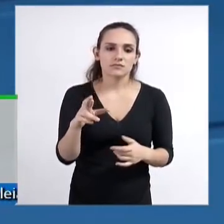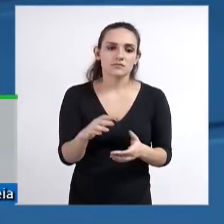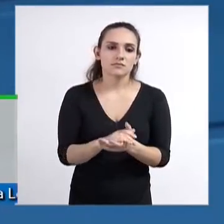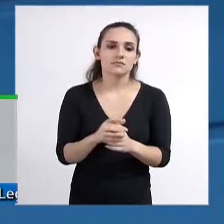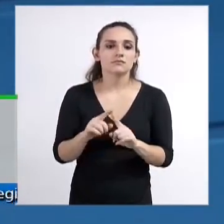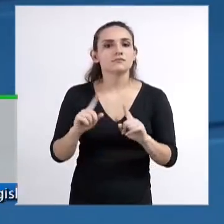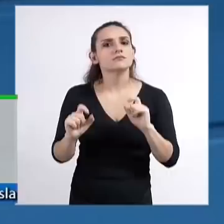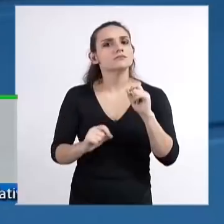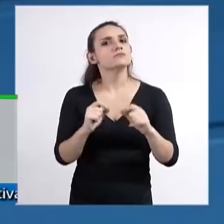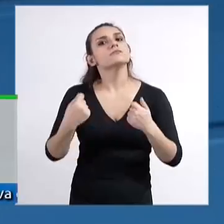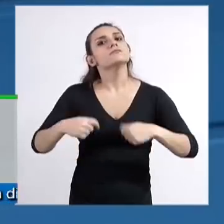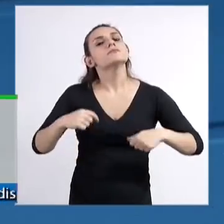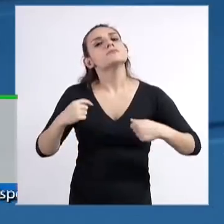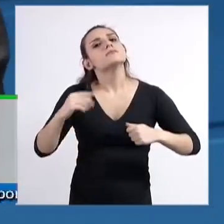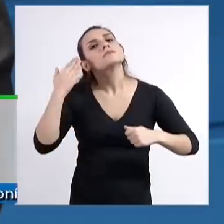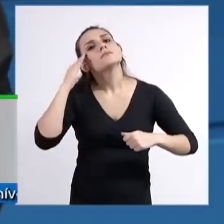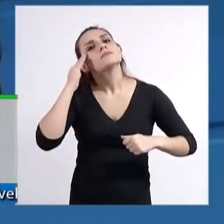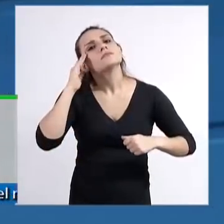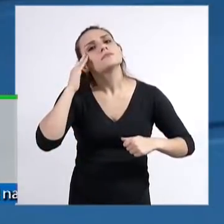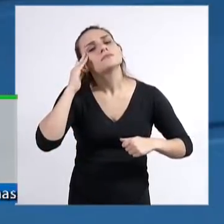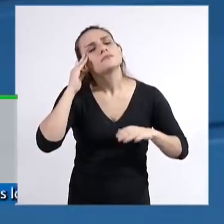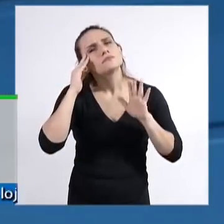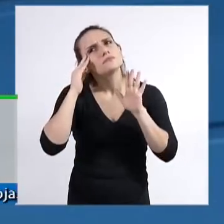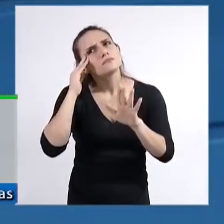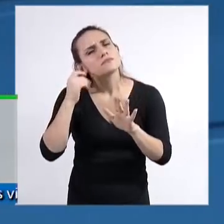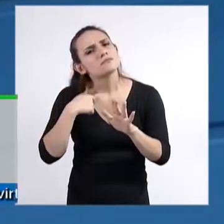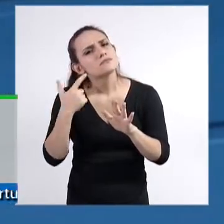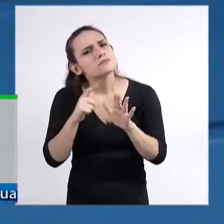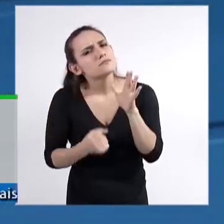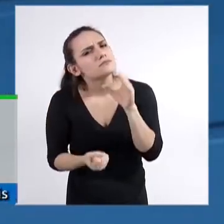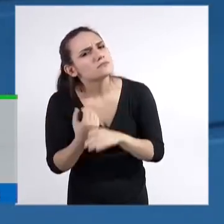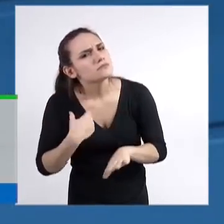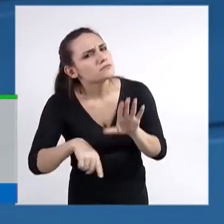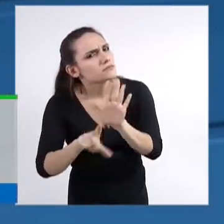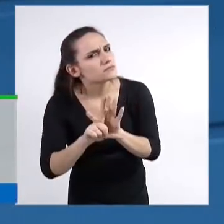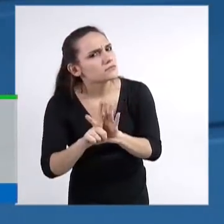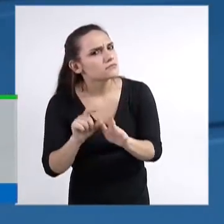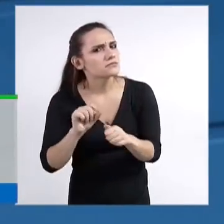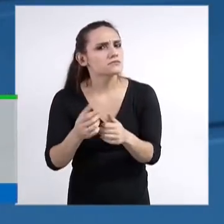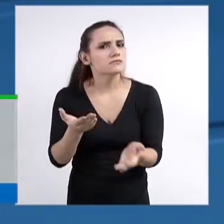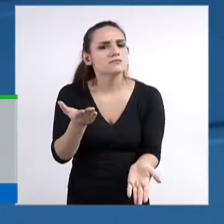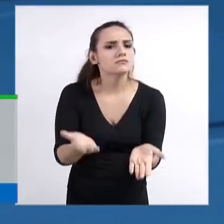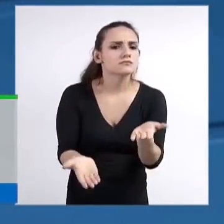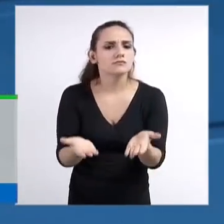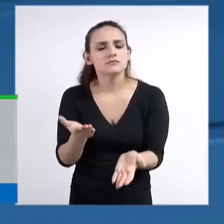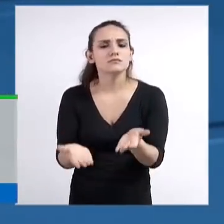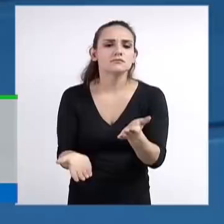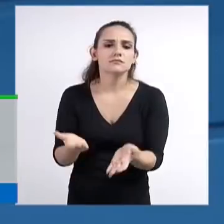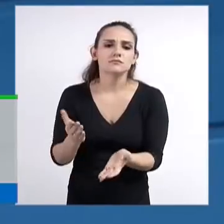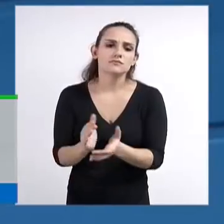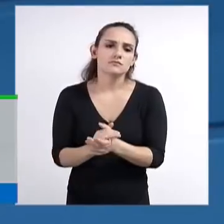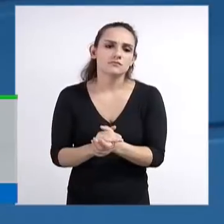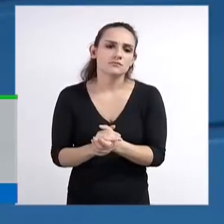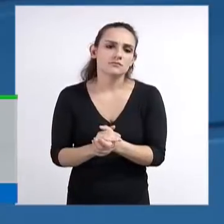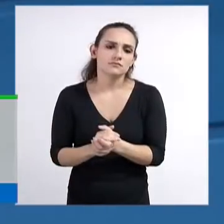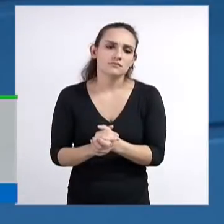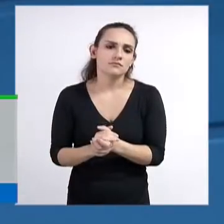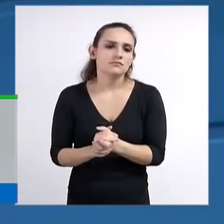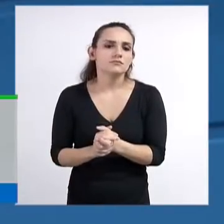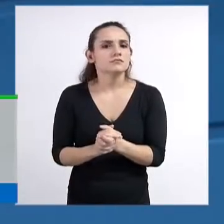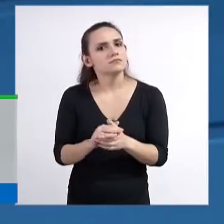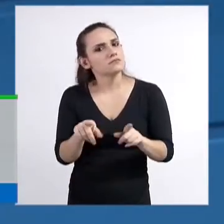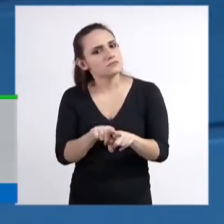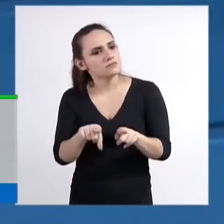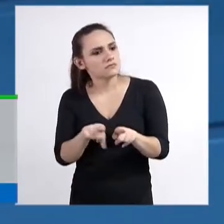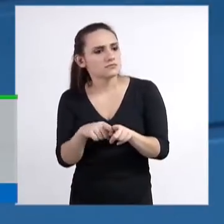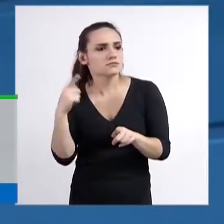Porém, é preciso a gente entender se numa lei a gente conseguiria equilibrar a pesca desse tipo de animal para os ribeirinhos e